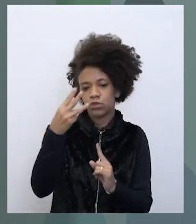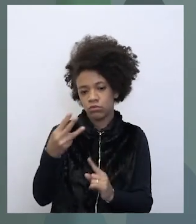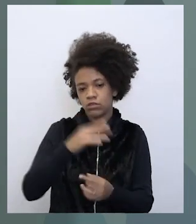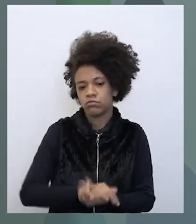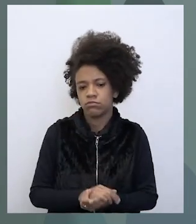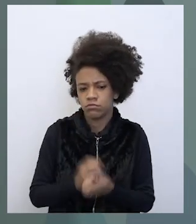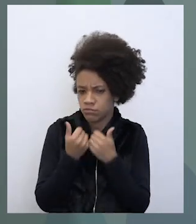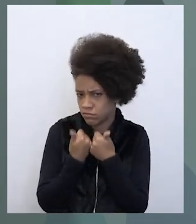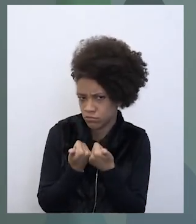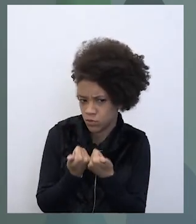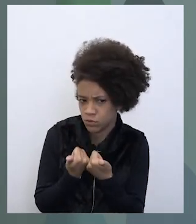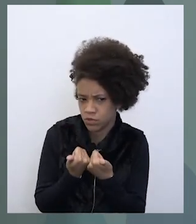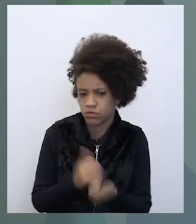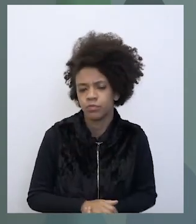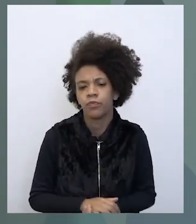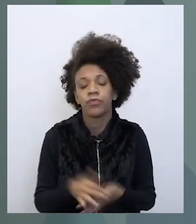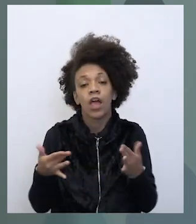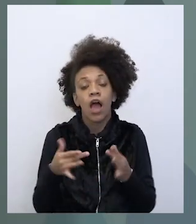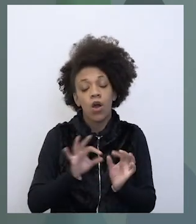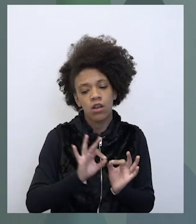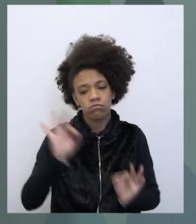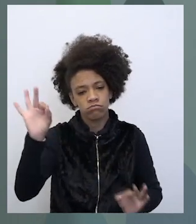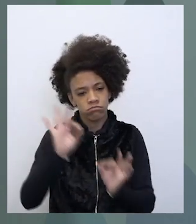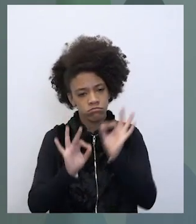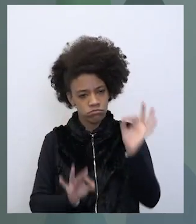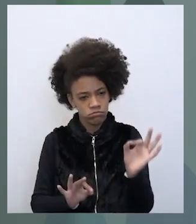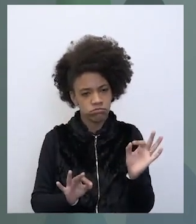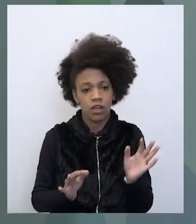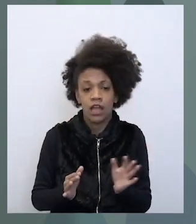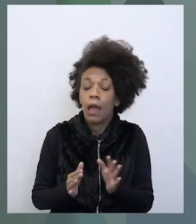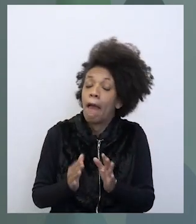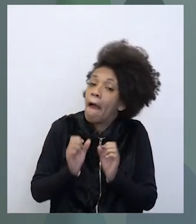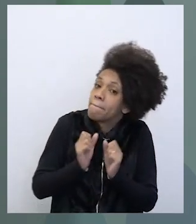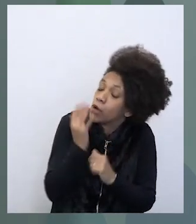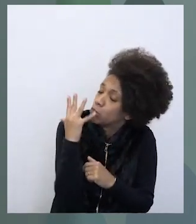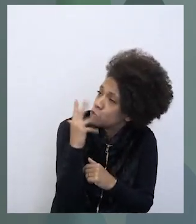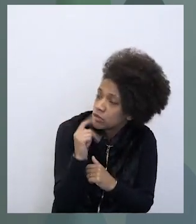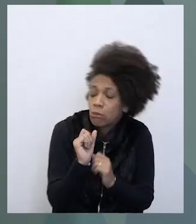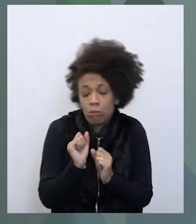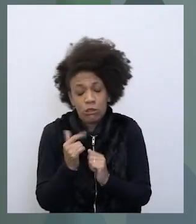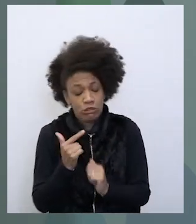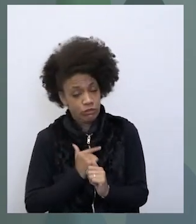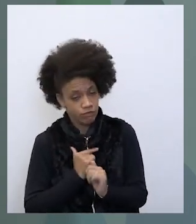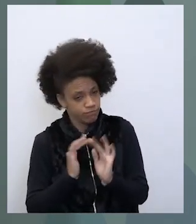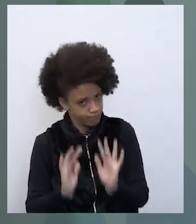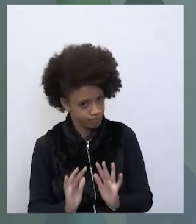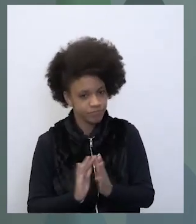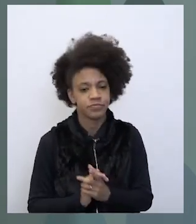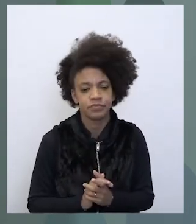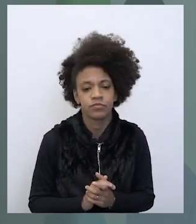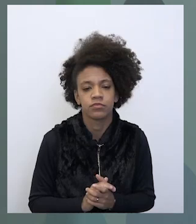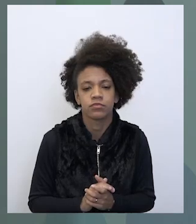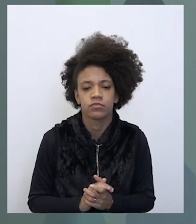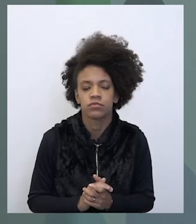Tudo bem até aqui, gente? Agora eu vou traçar a parábola. Pode ser que a minha parábola fique bonita, mas pode ser que não, tá? Então, eu vou começar daqui, ó. Deixa eu ver,